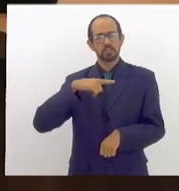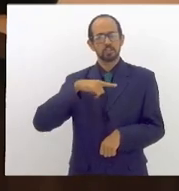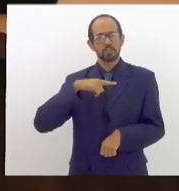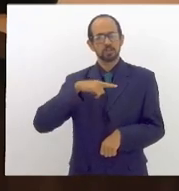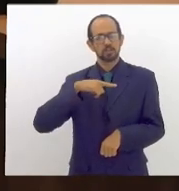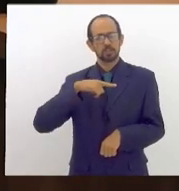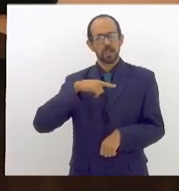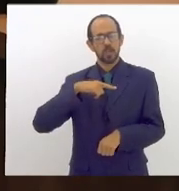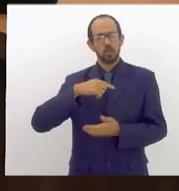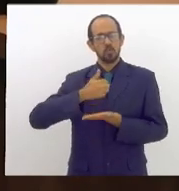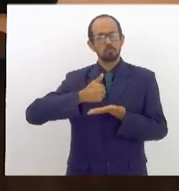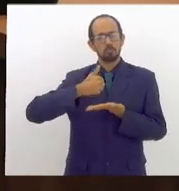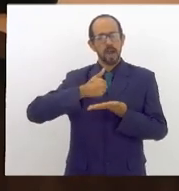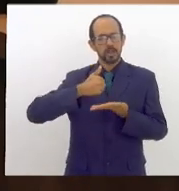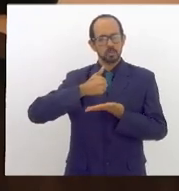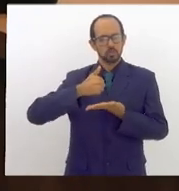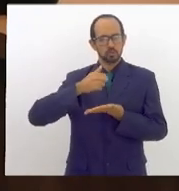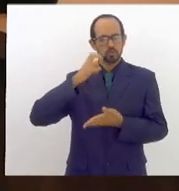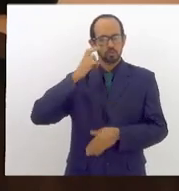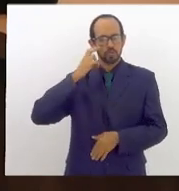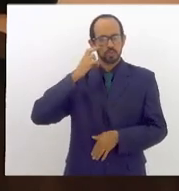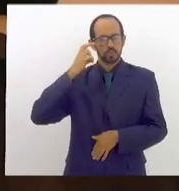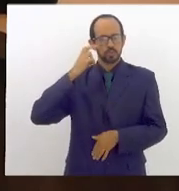inteligência senhor presidente